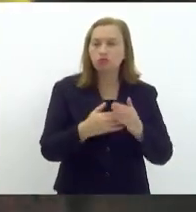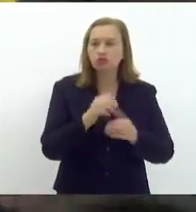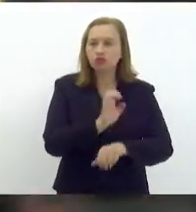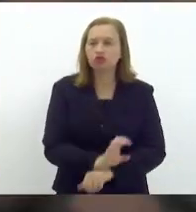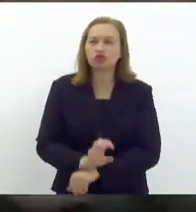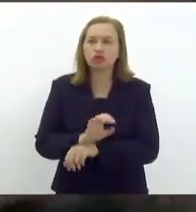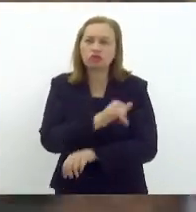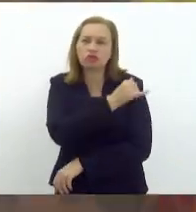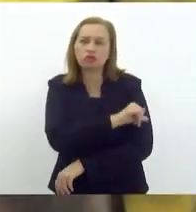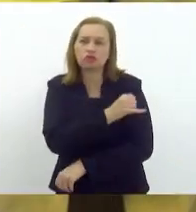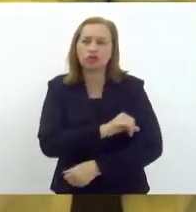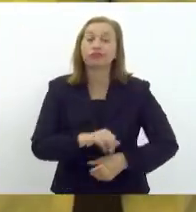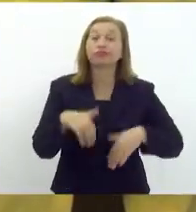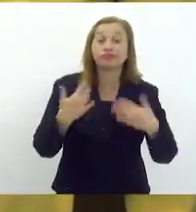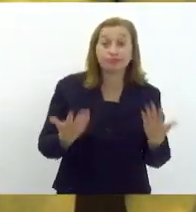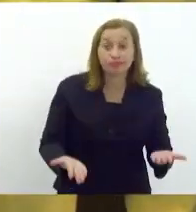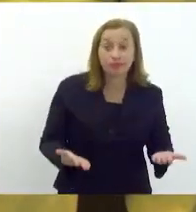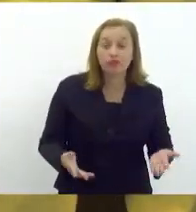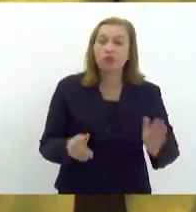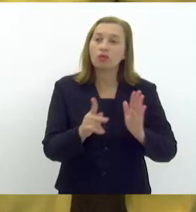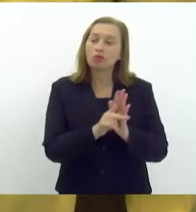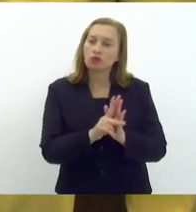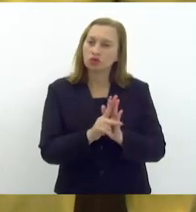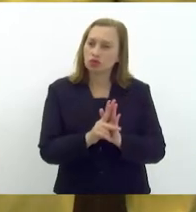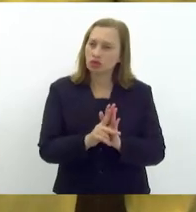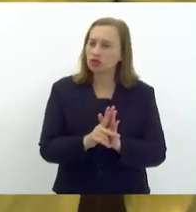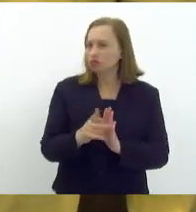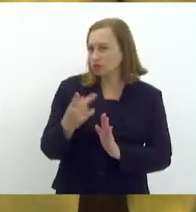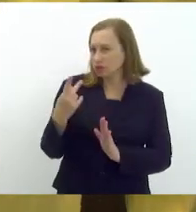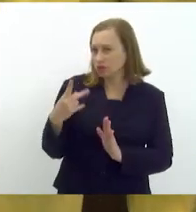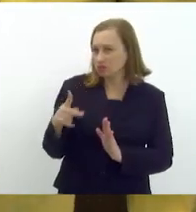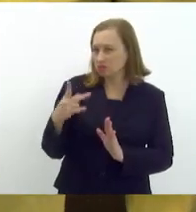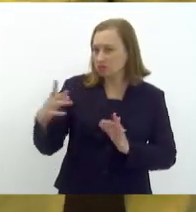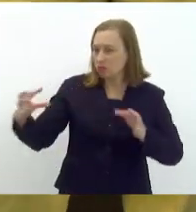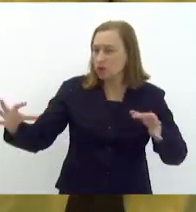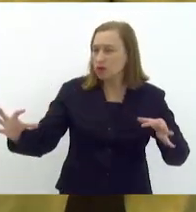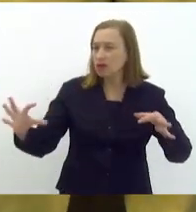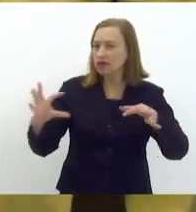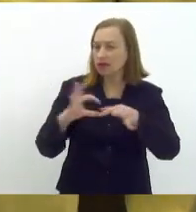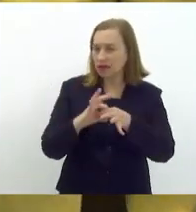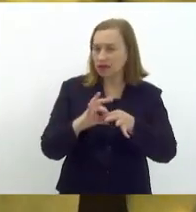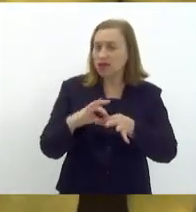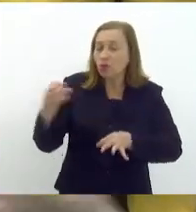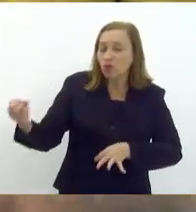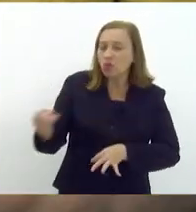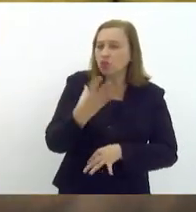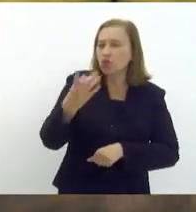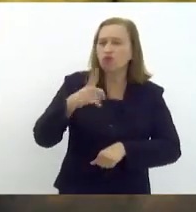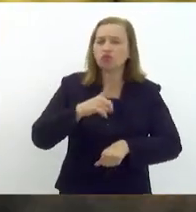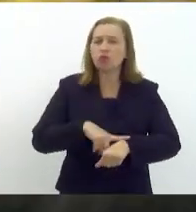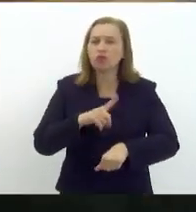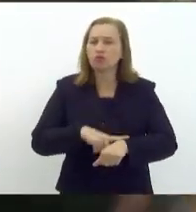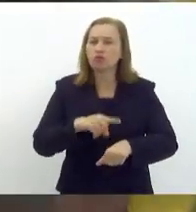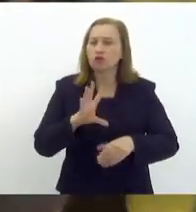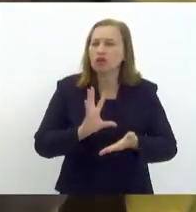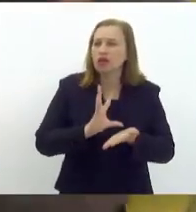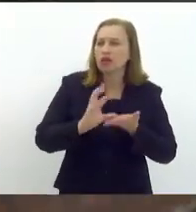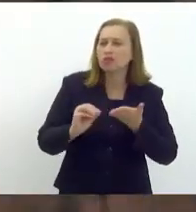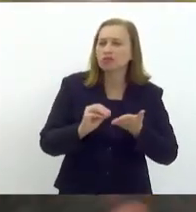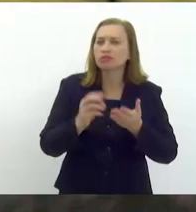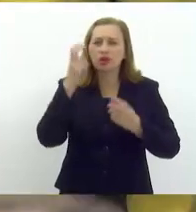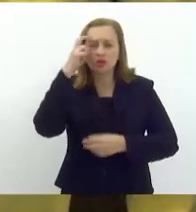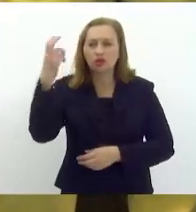do Rio de Janeiro então o projeto de vossa excelência tá inconsonância com esse novo momento que a pauta da cultura